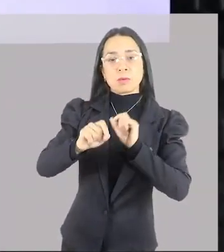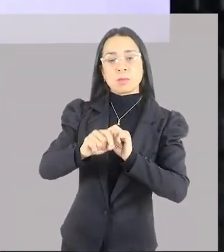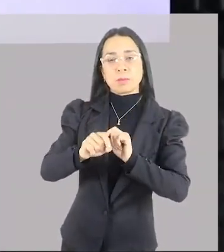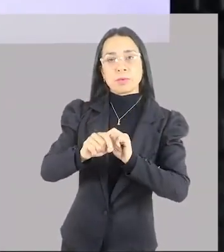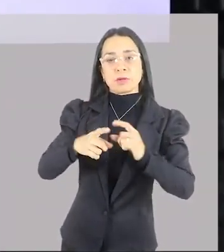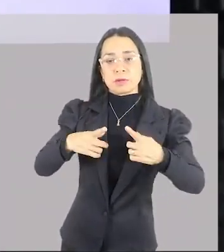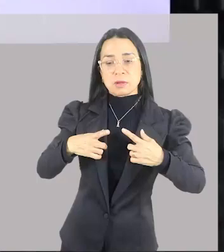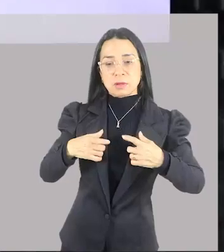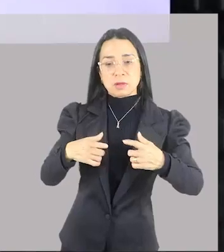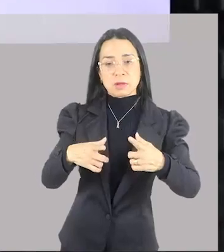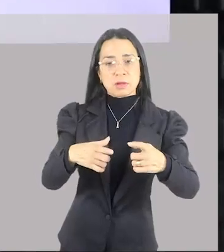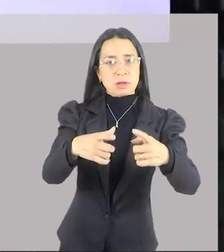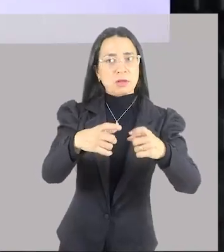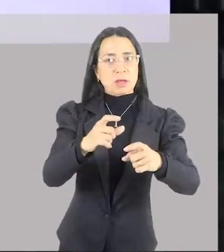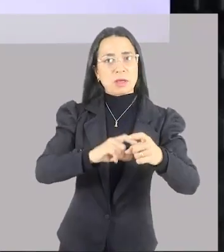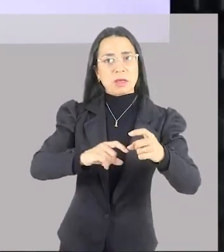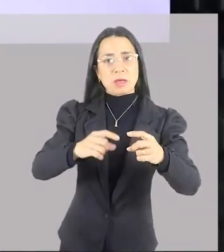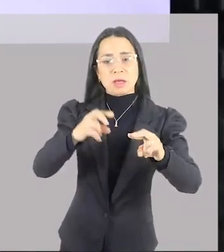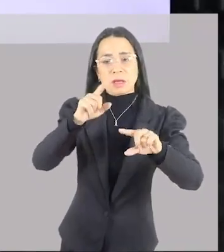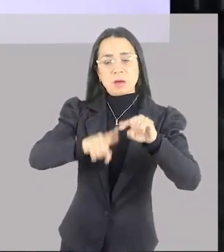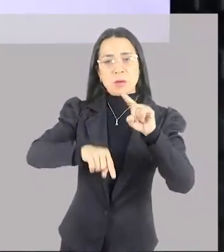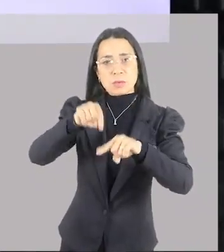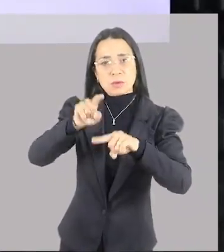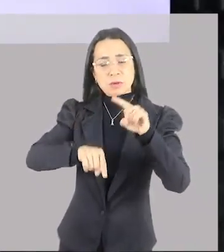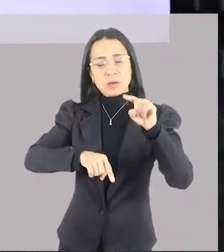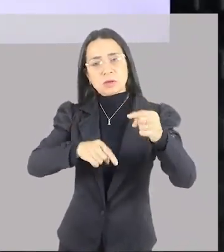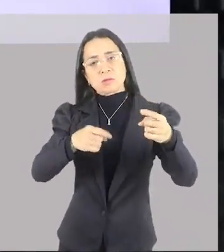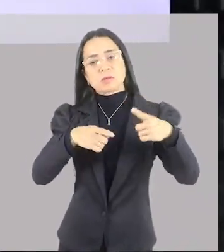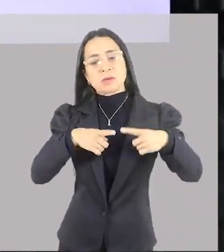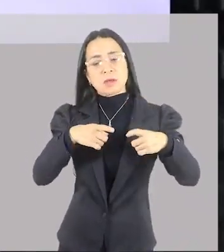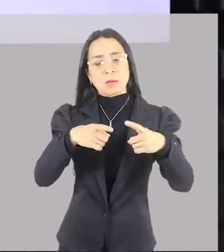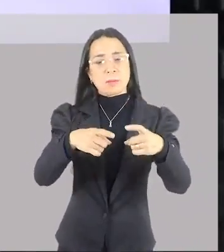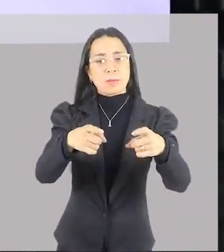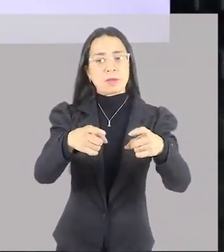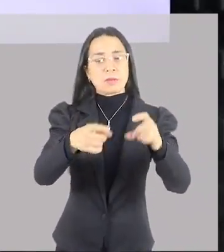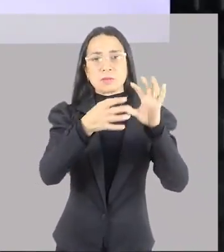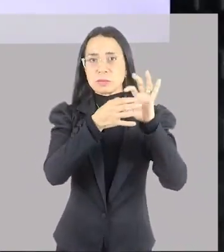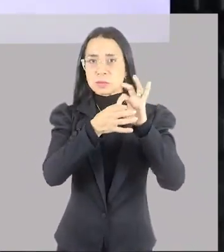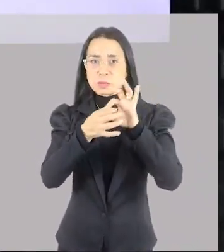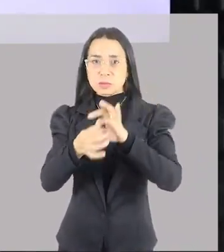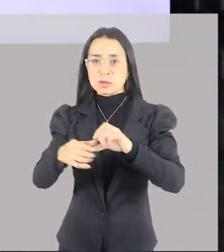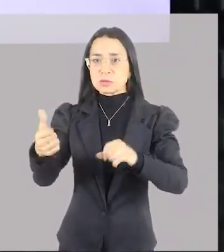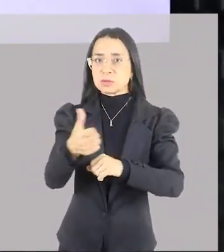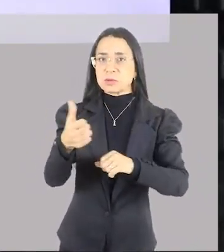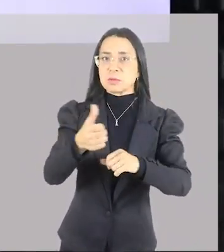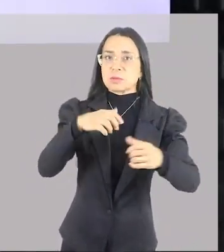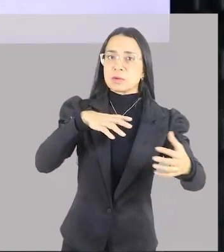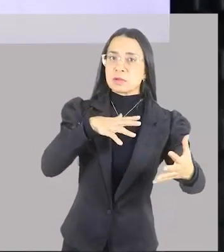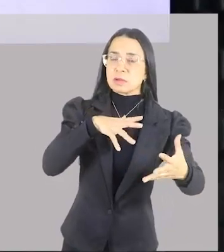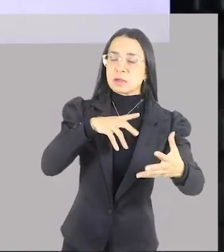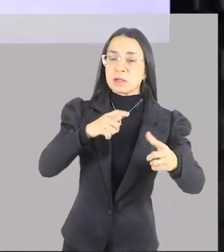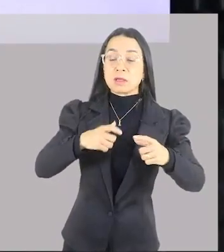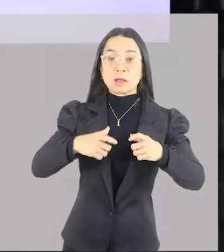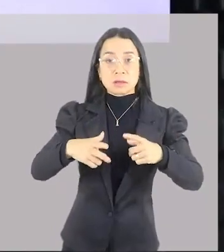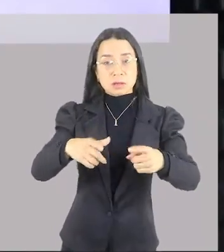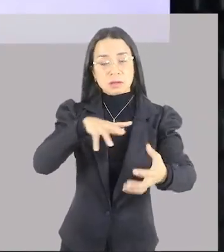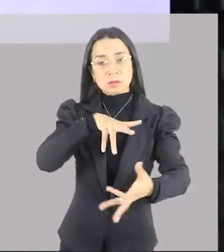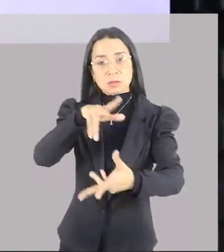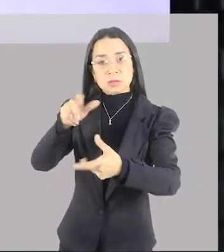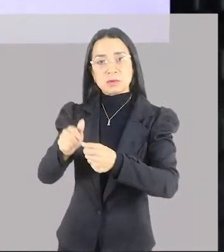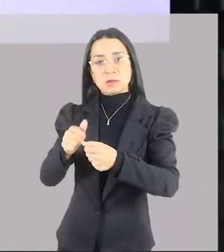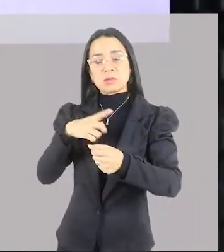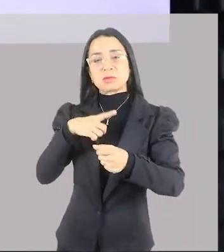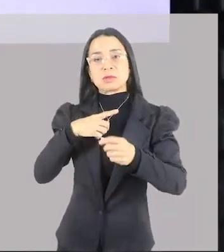bélica, né? Já que nós estamos no contexto da Primeira Guerra Mundial, e nesse contexto nós vamos ter as tecnologias sendo